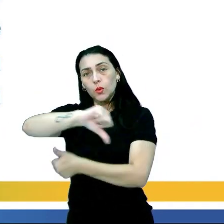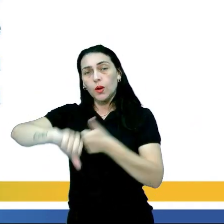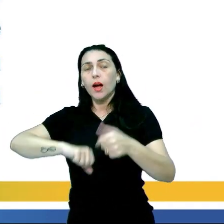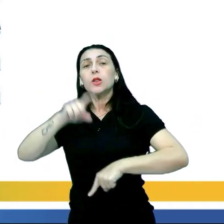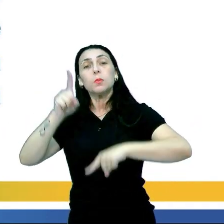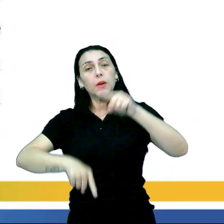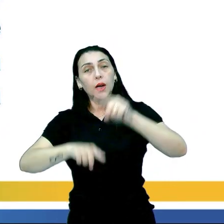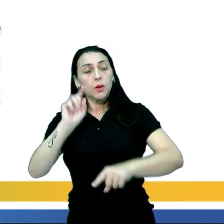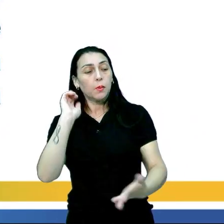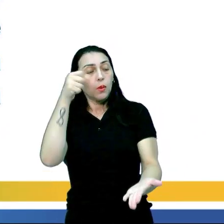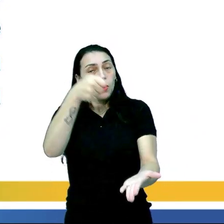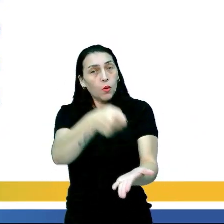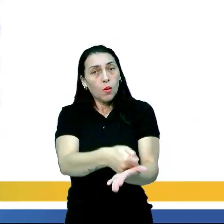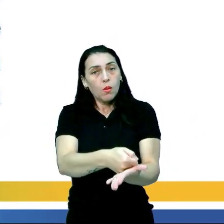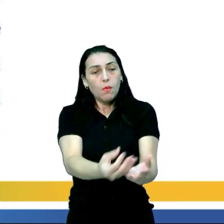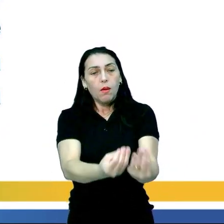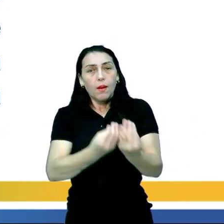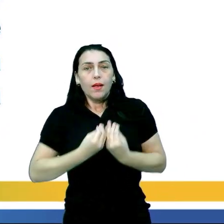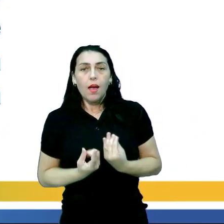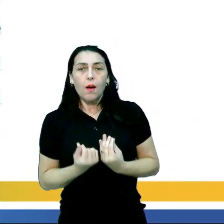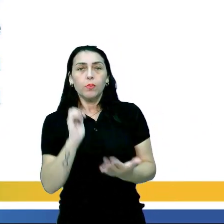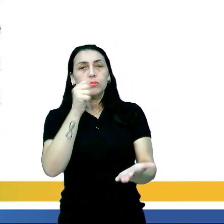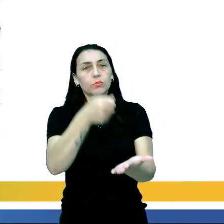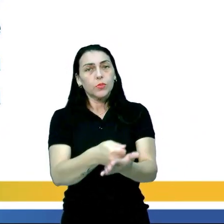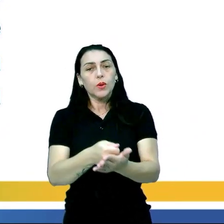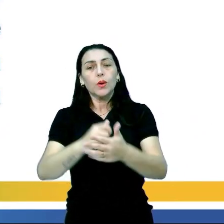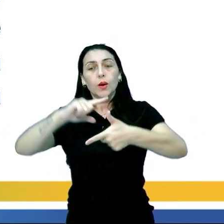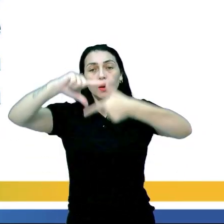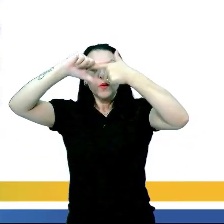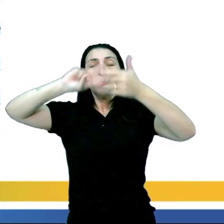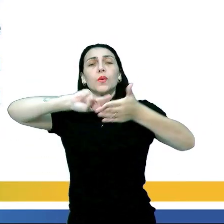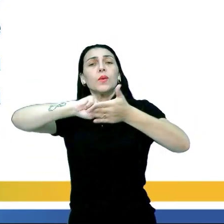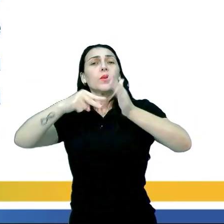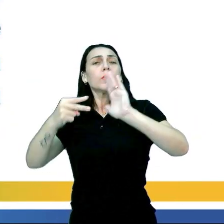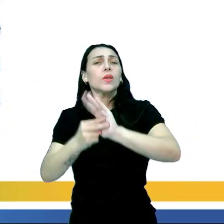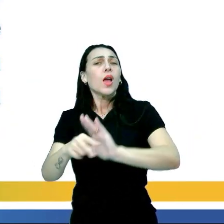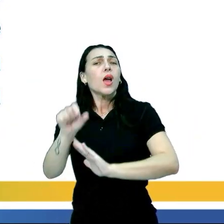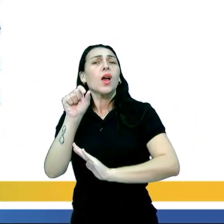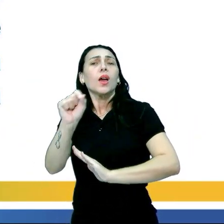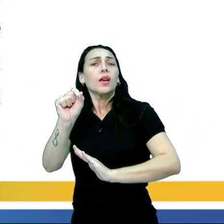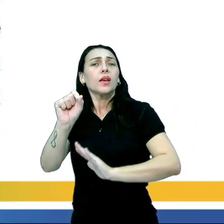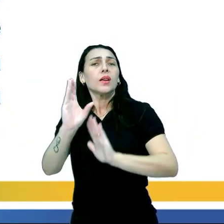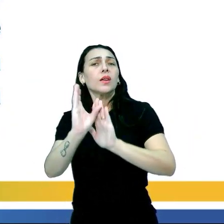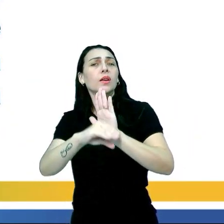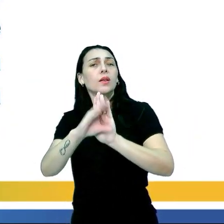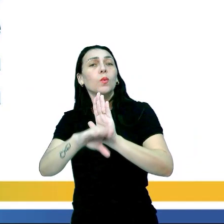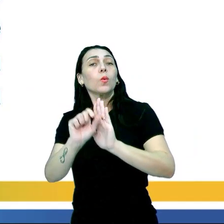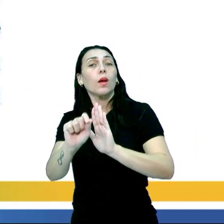qualquer mercadoria. O conceito de alienação significa, então, que,